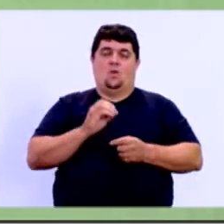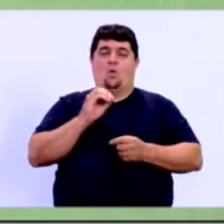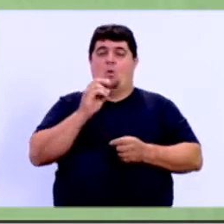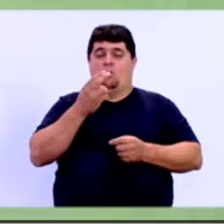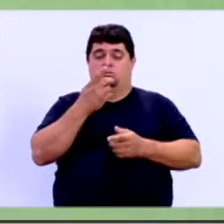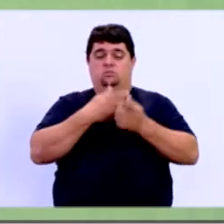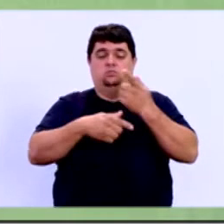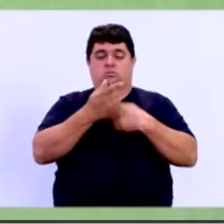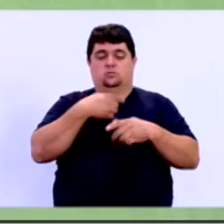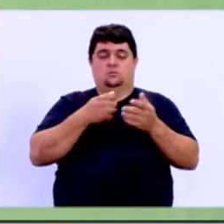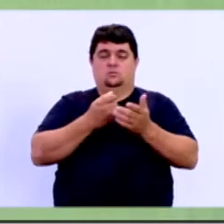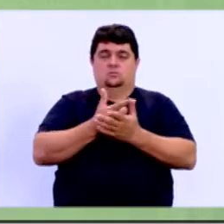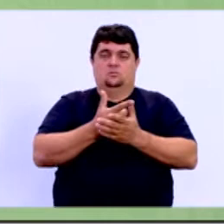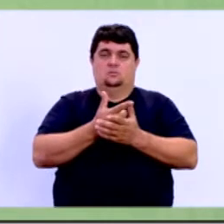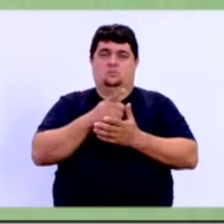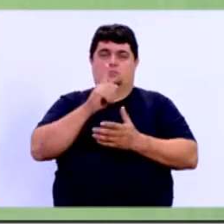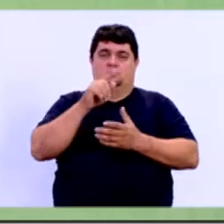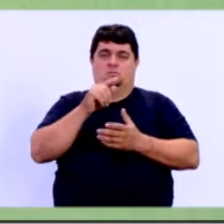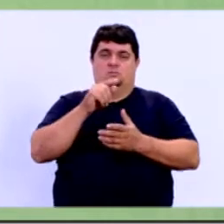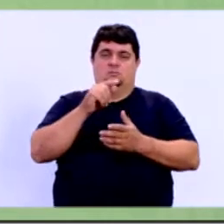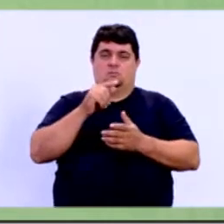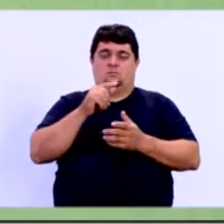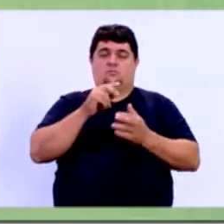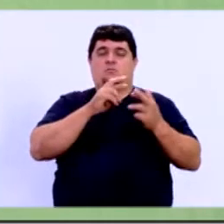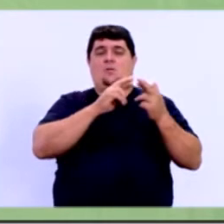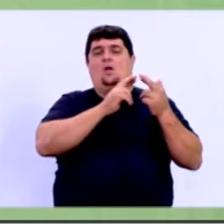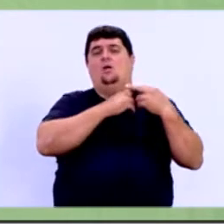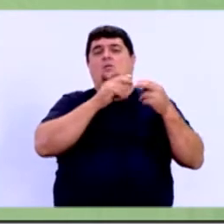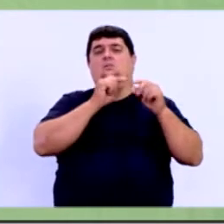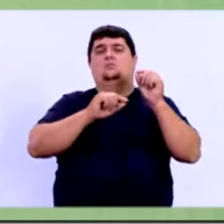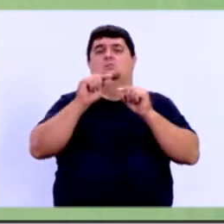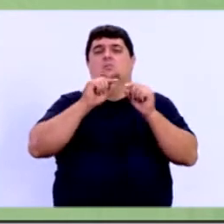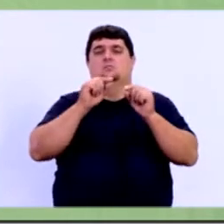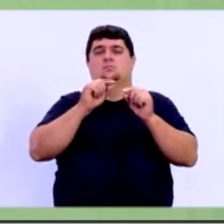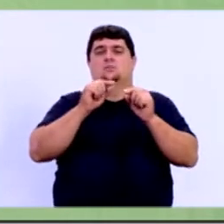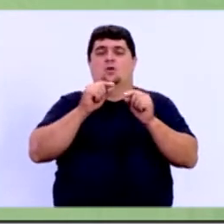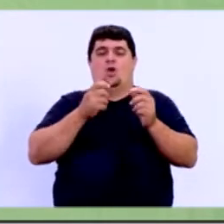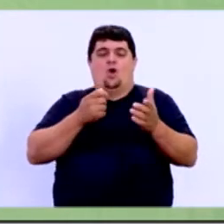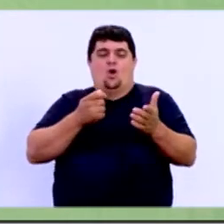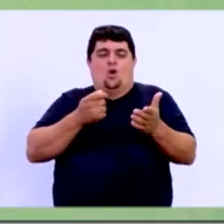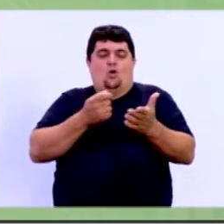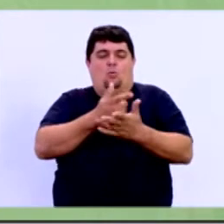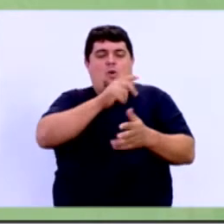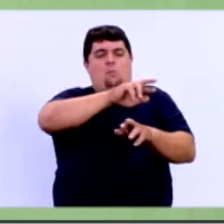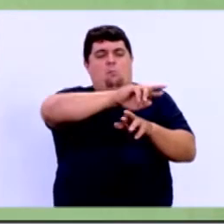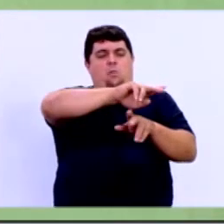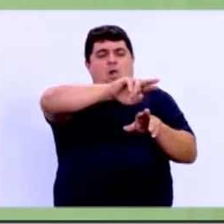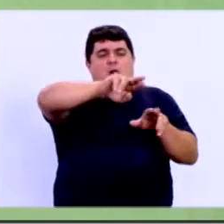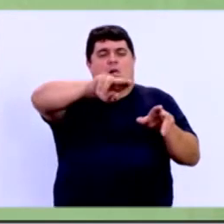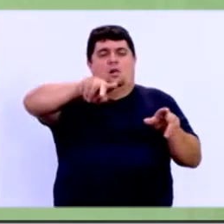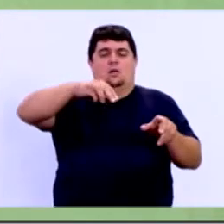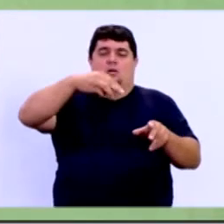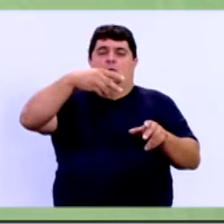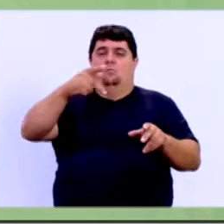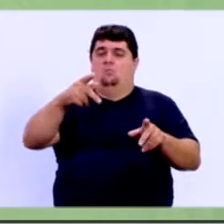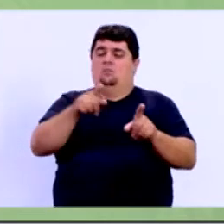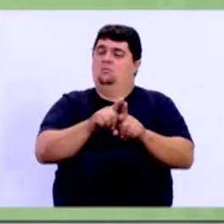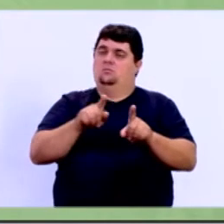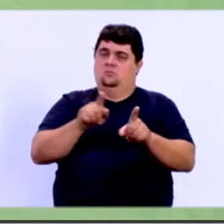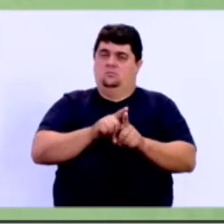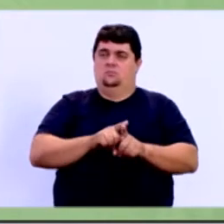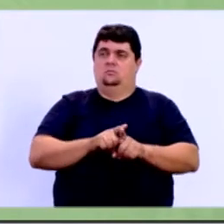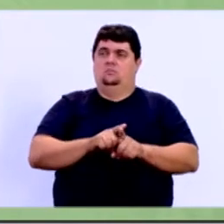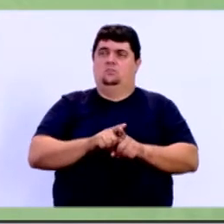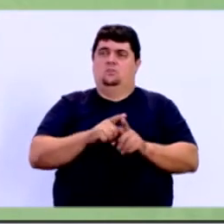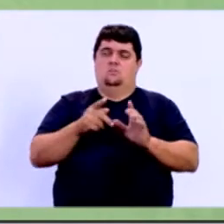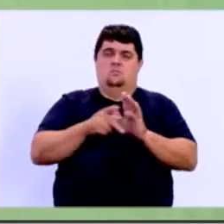de compra é a atividade responsável pela aquisição de materiais, né, e matérias-primas de